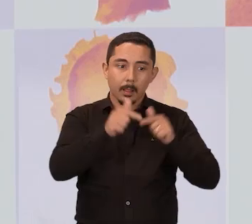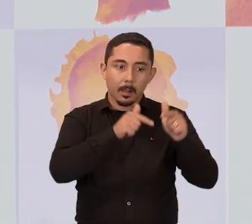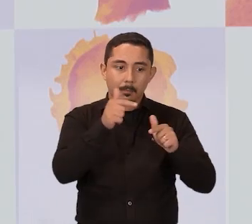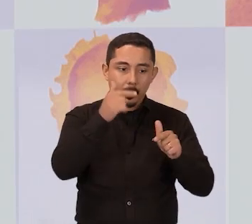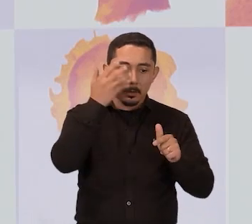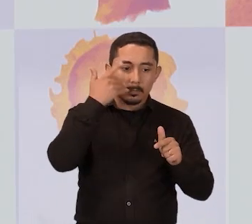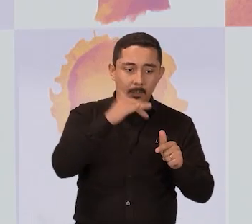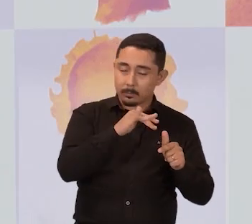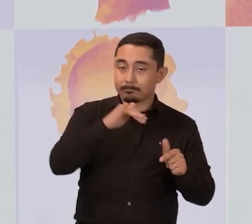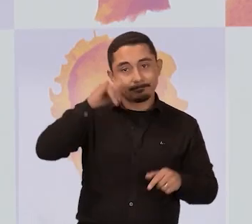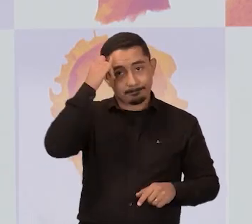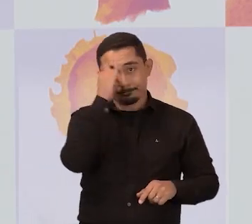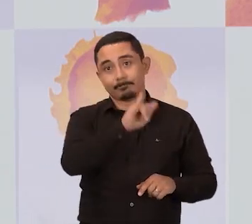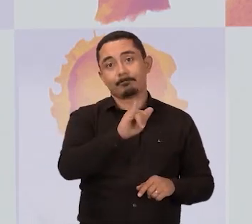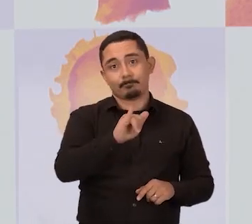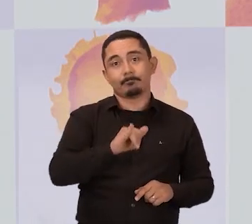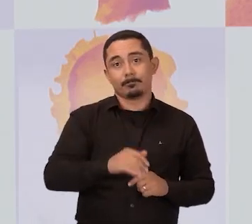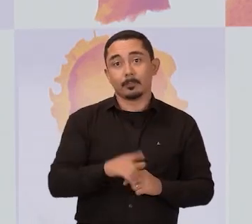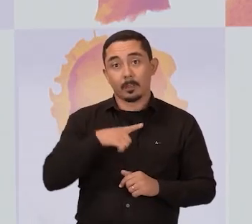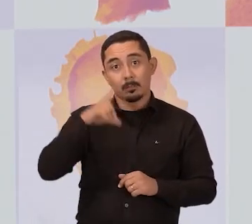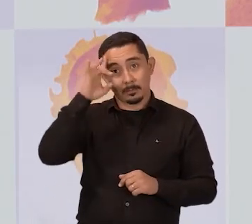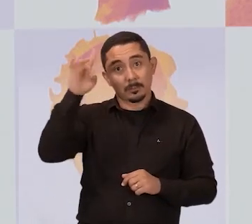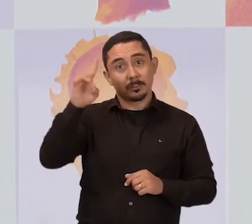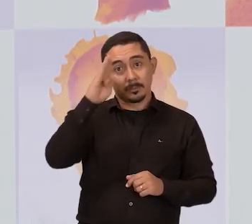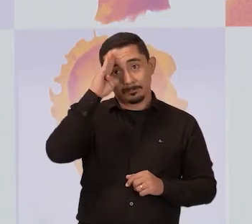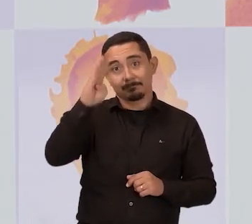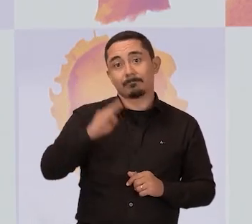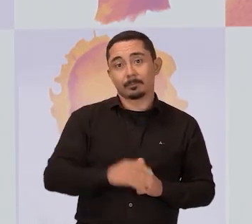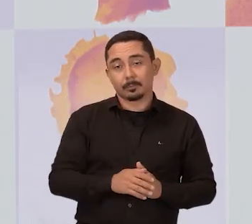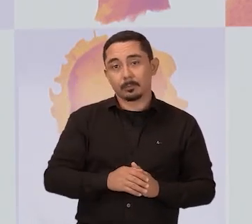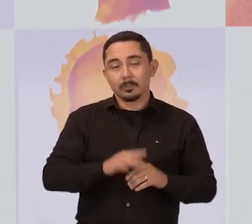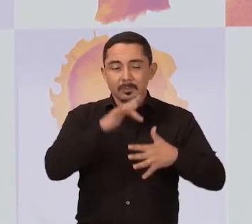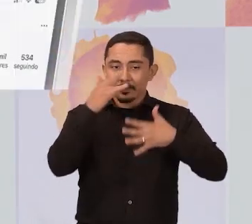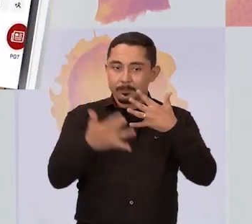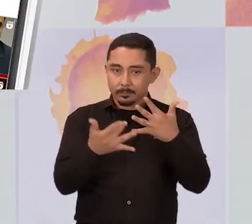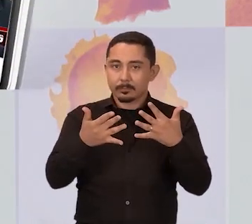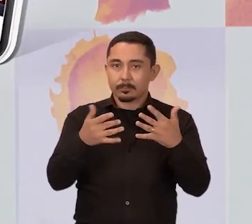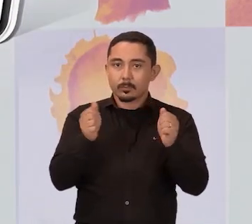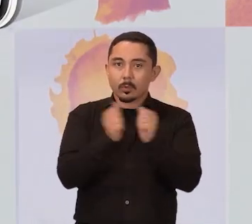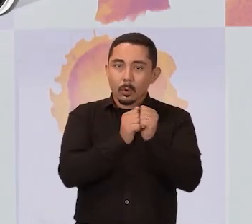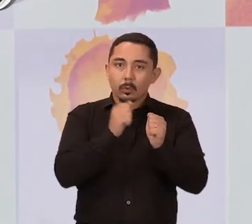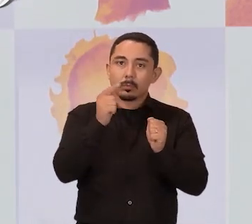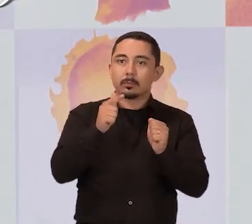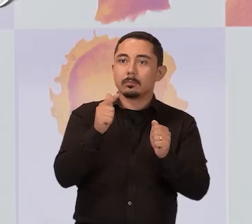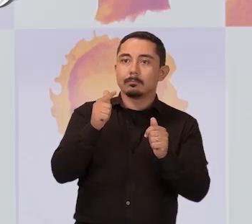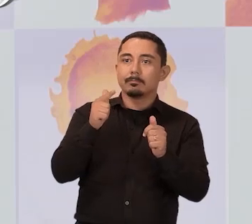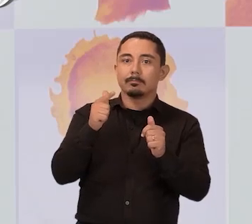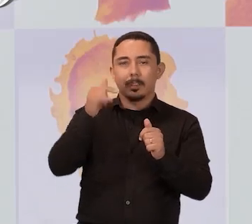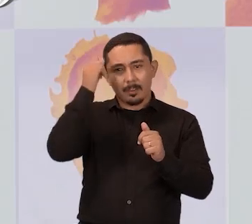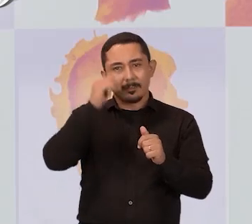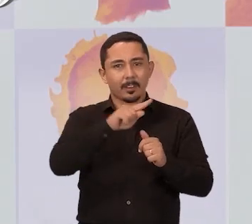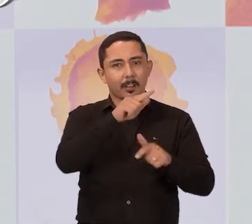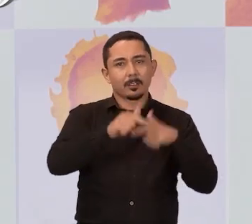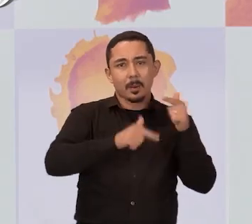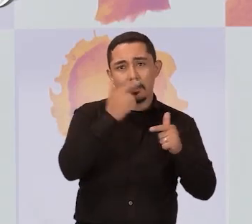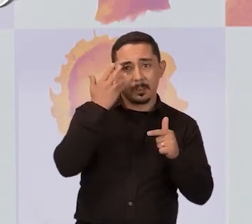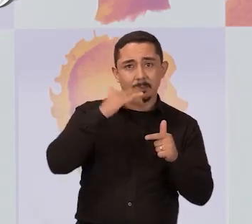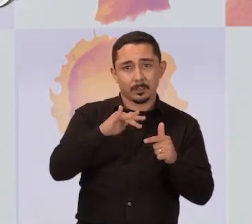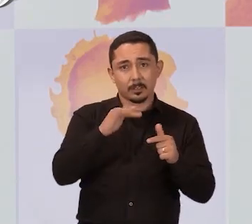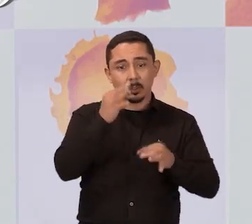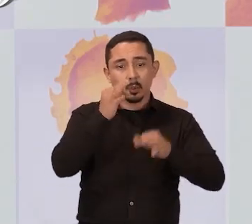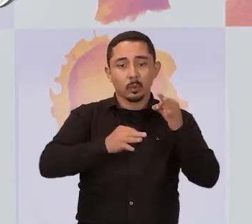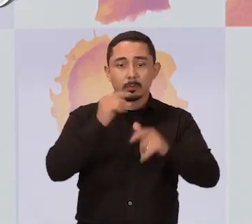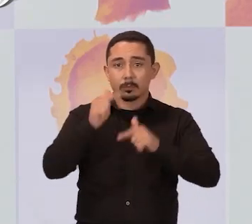de Combate ao Trabalho Infantil. E o assunto foi destaque em nossas redes sociais. Em parceria com o Fórum Nacional de Prevenção e Erradicação do